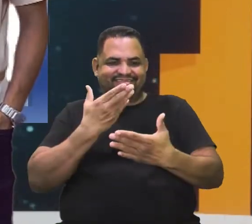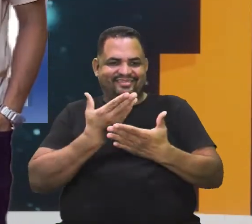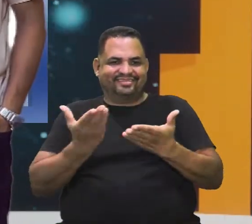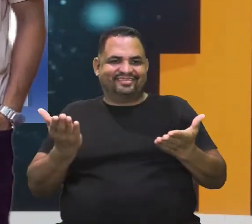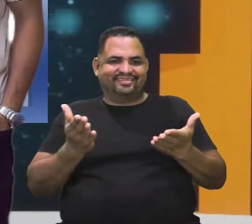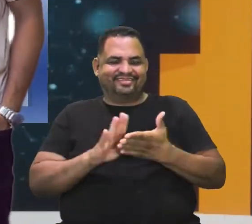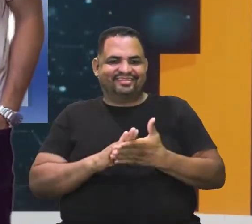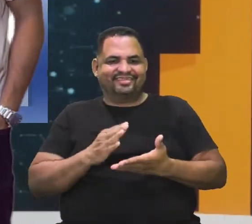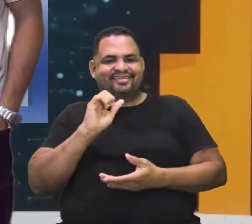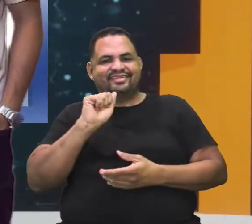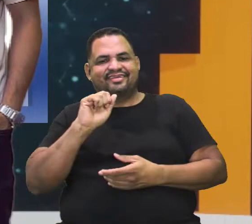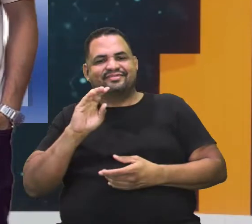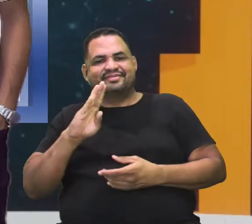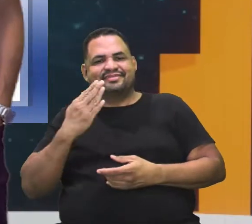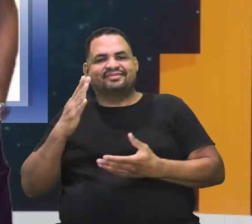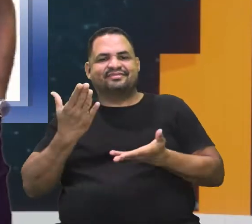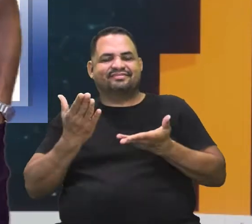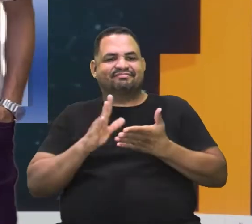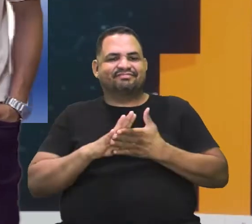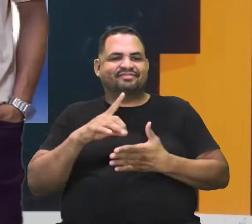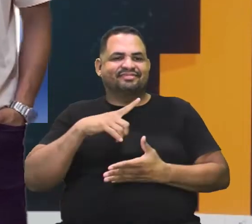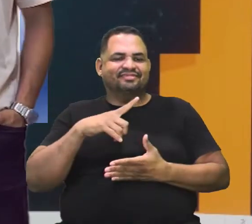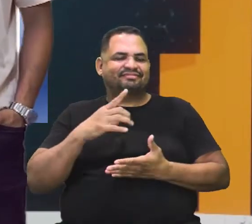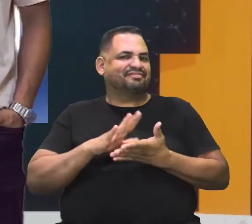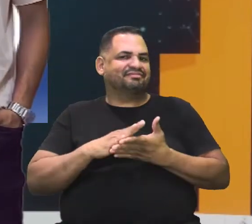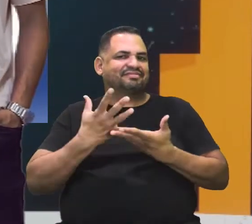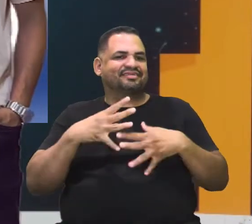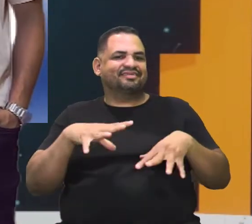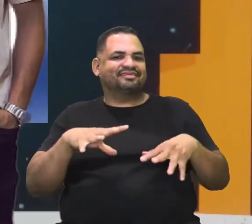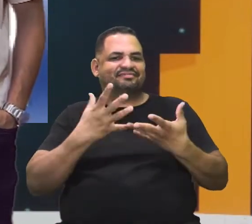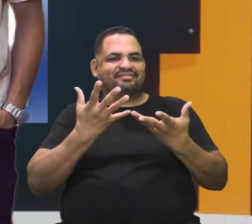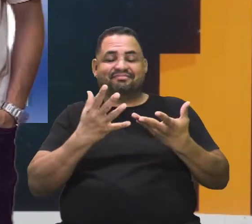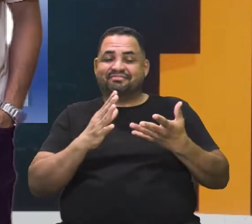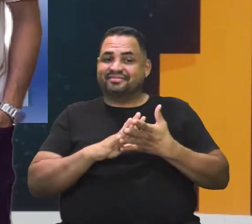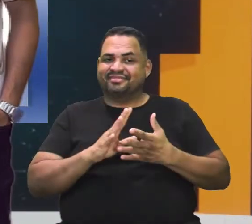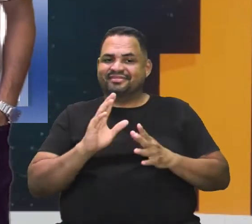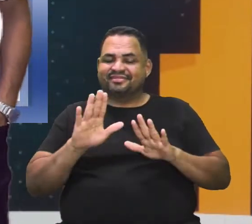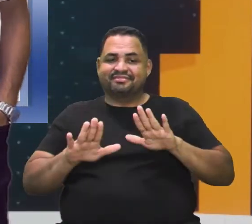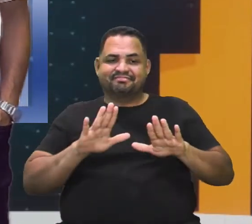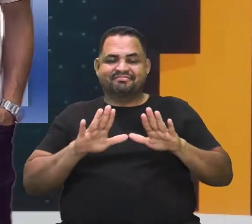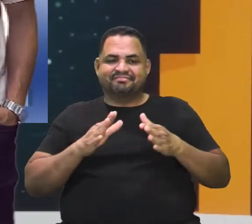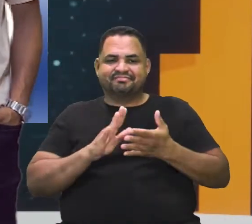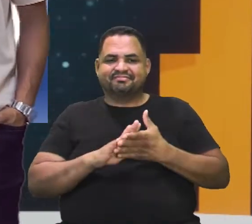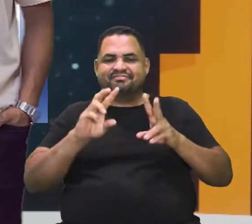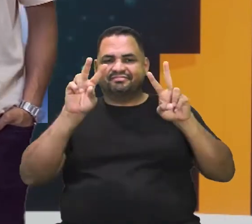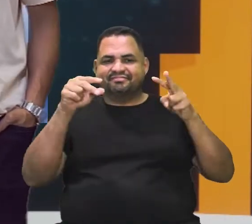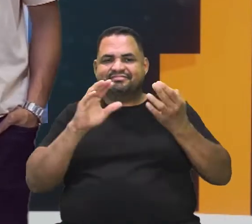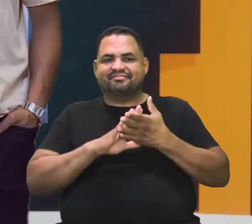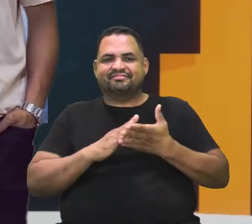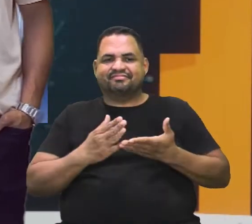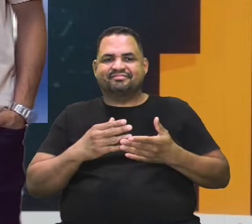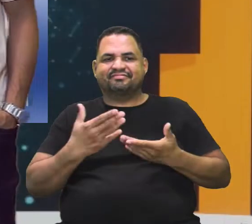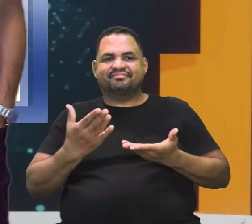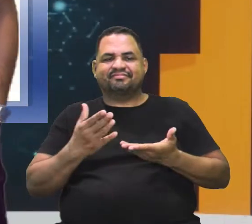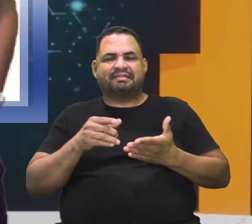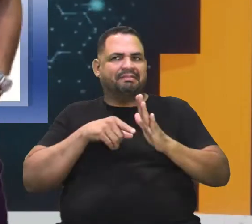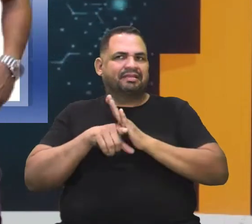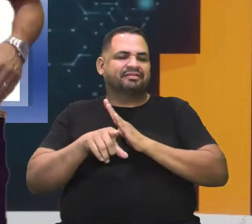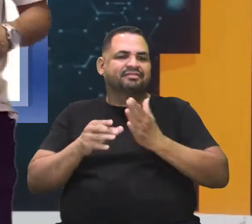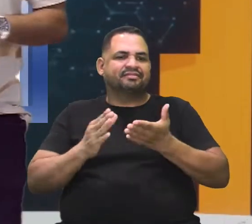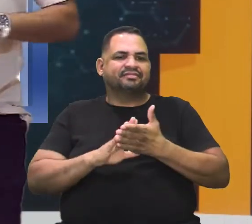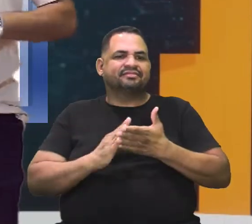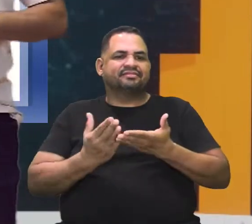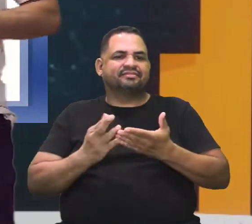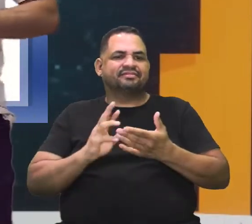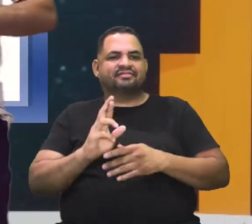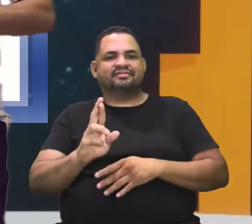será? É A, é B, é C, é D, ficam com essa discordância? Depende, né? Depende do assunto. Tem assunto que eu acho que determinadas perguntas